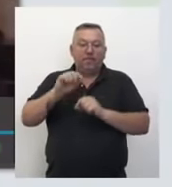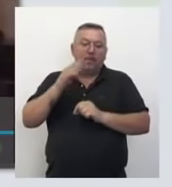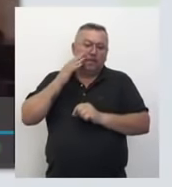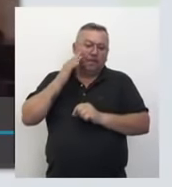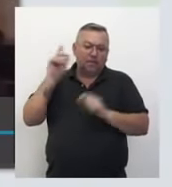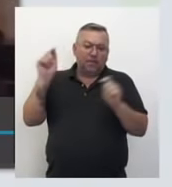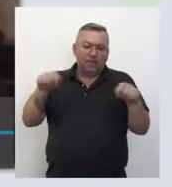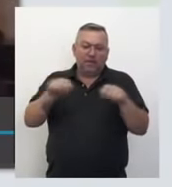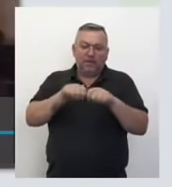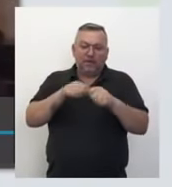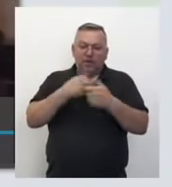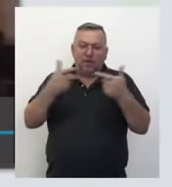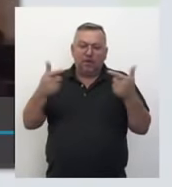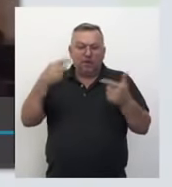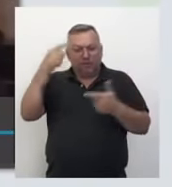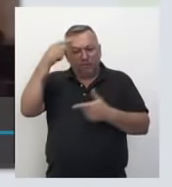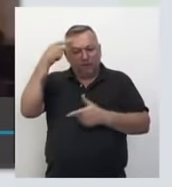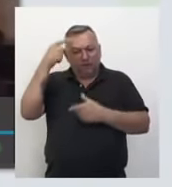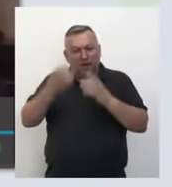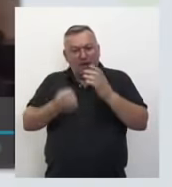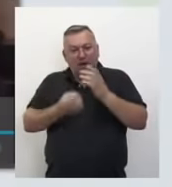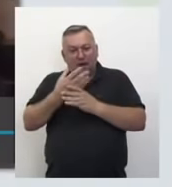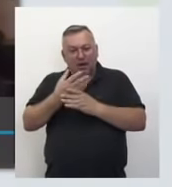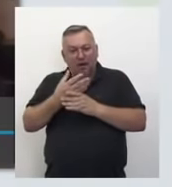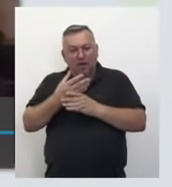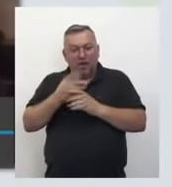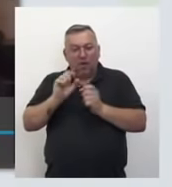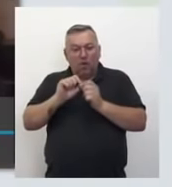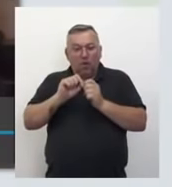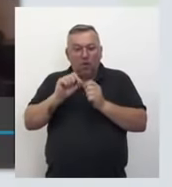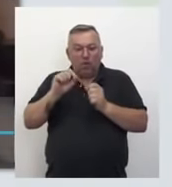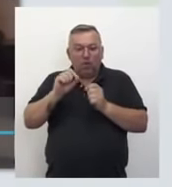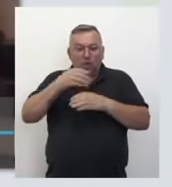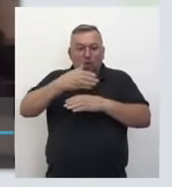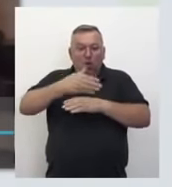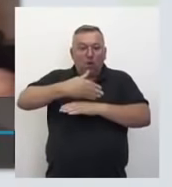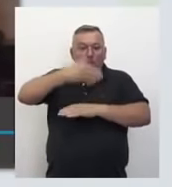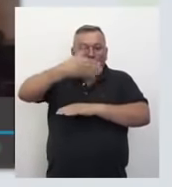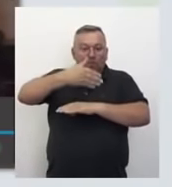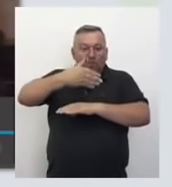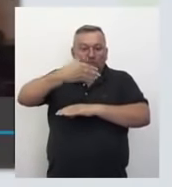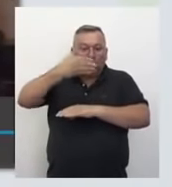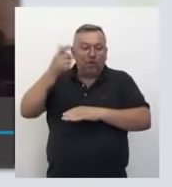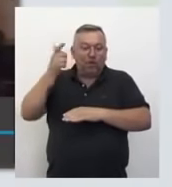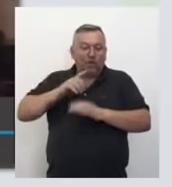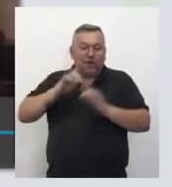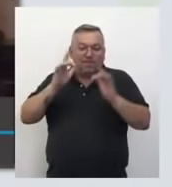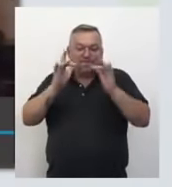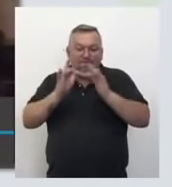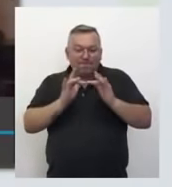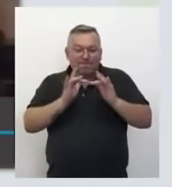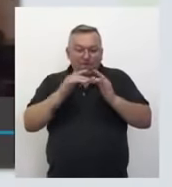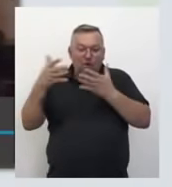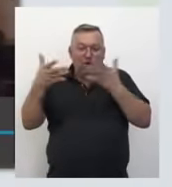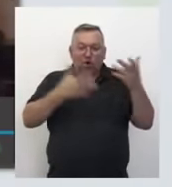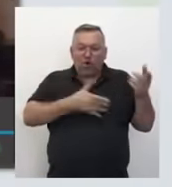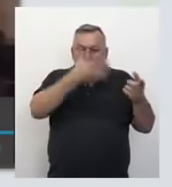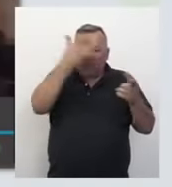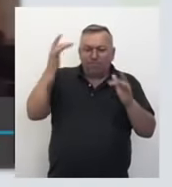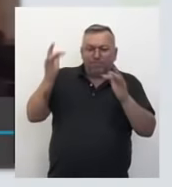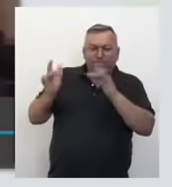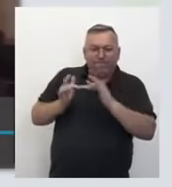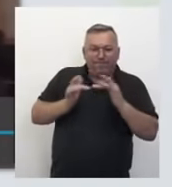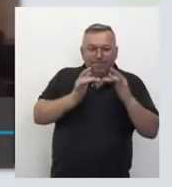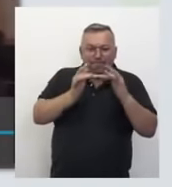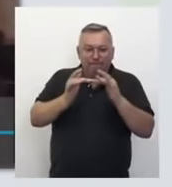poderiam criar qualquer coisa. Eu tinha pensado até em criar um protótipo de um muro interativo, um muro que convide as pessoas a interagir com